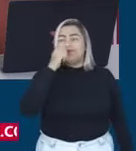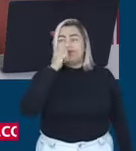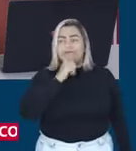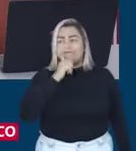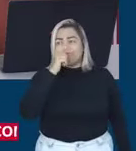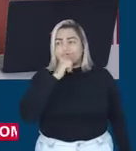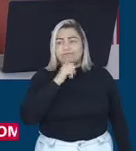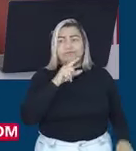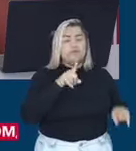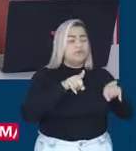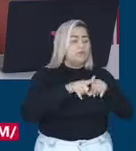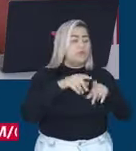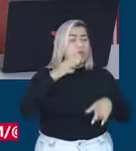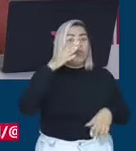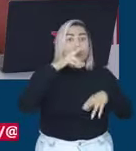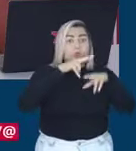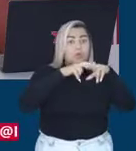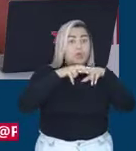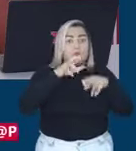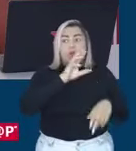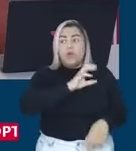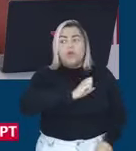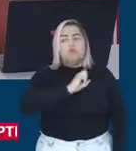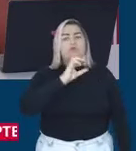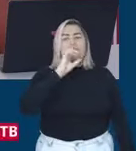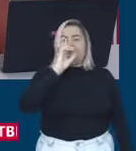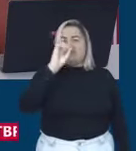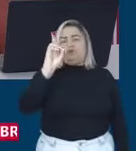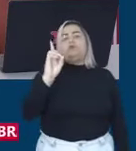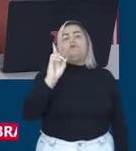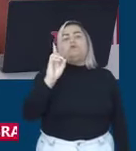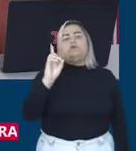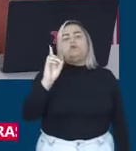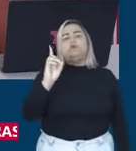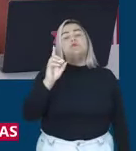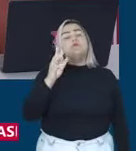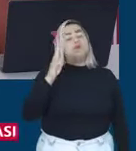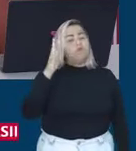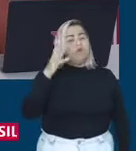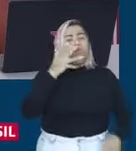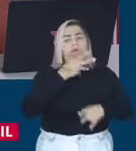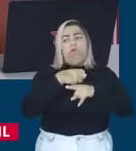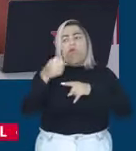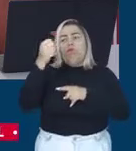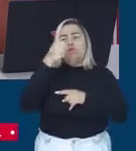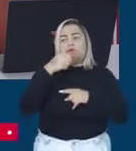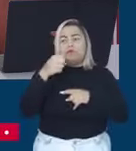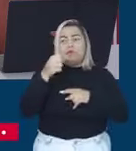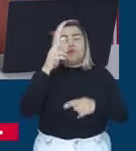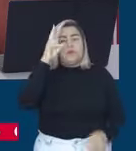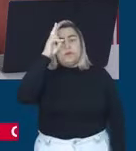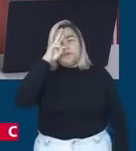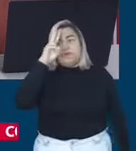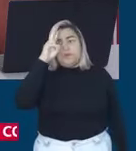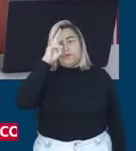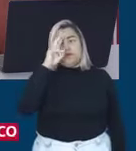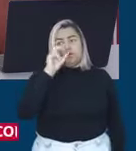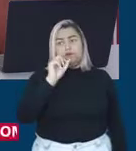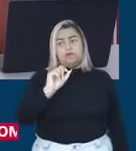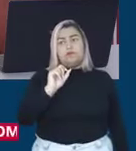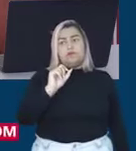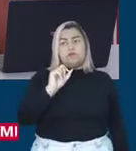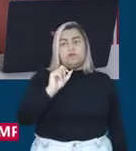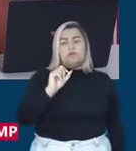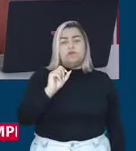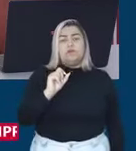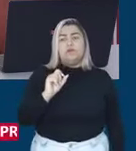país, por amor de Deus, como eu diria, né? É uma luta permanente, mas nós haveremos de vencer. Eu me lembro que os Spike Lee, não sei se